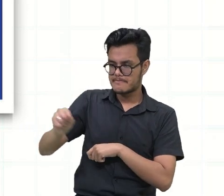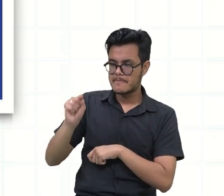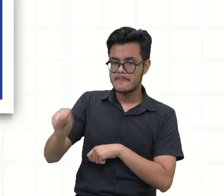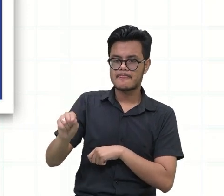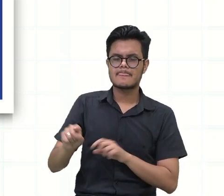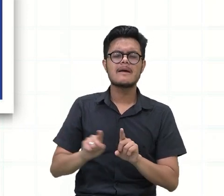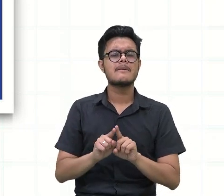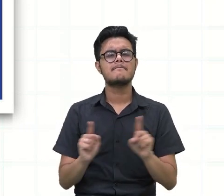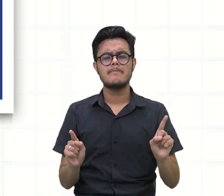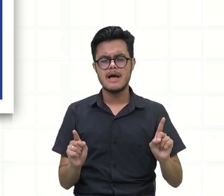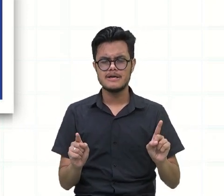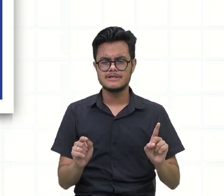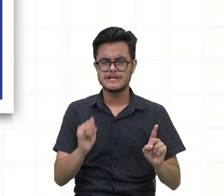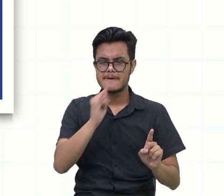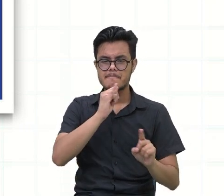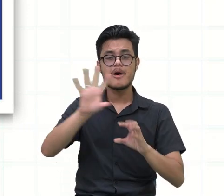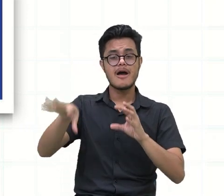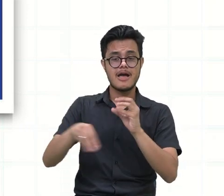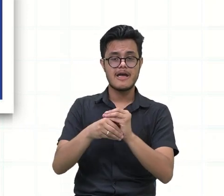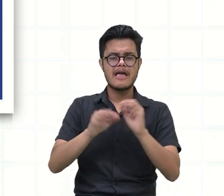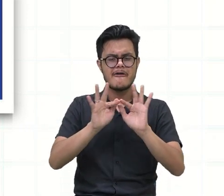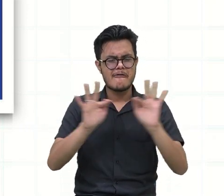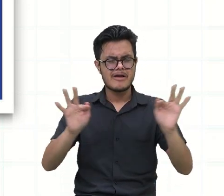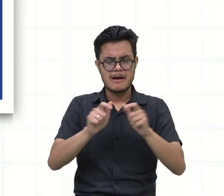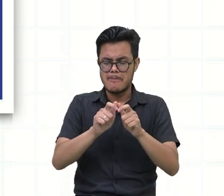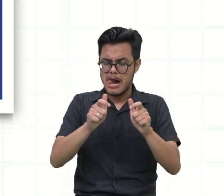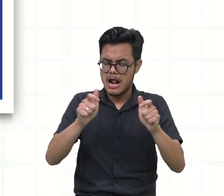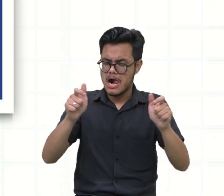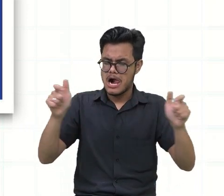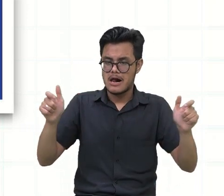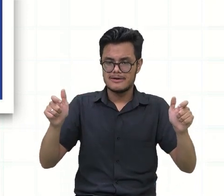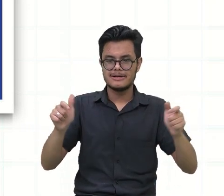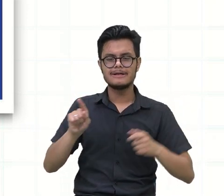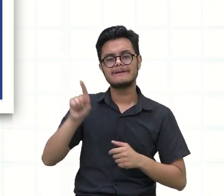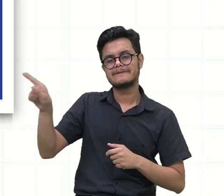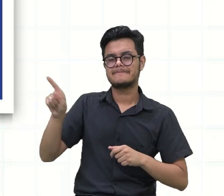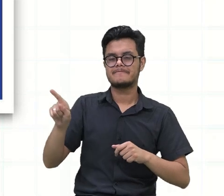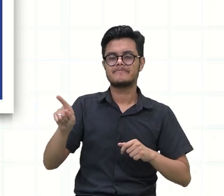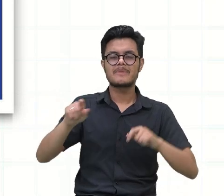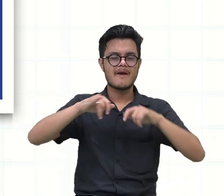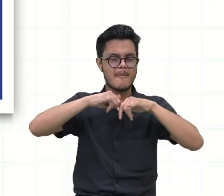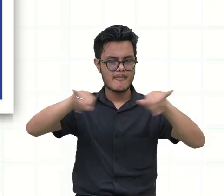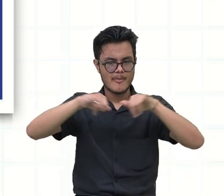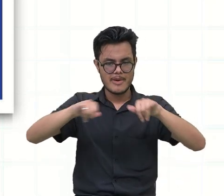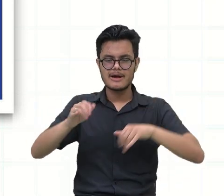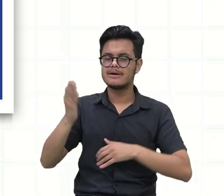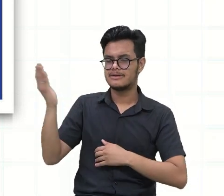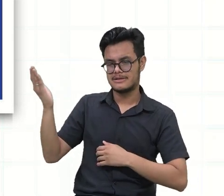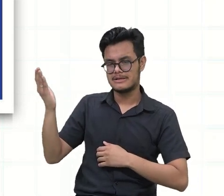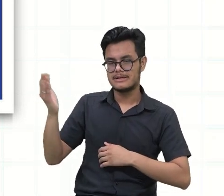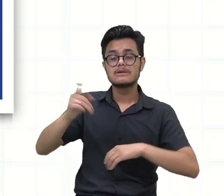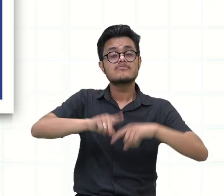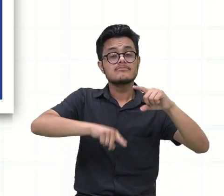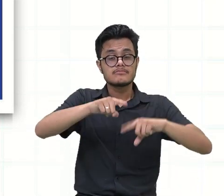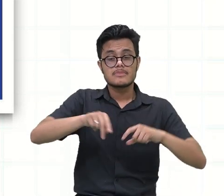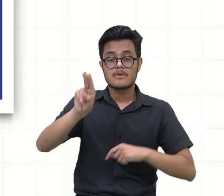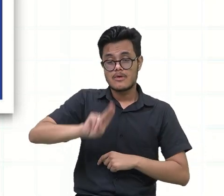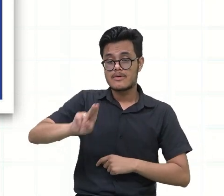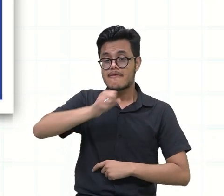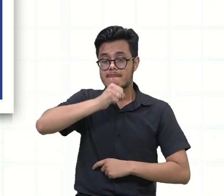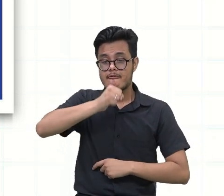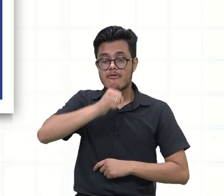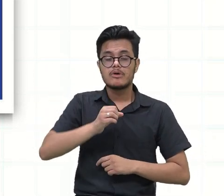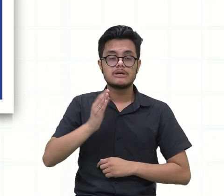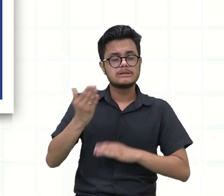gente fez bem longa, né, que no caso é uma propaganda aqui de produtos, estão ali na casa